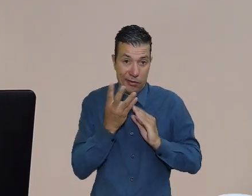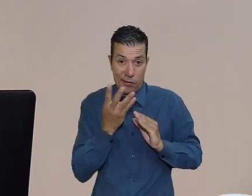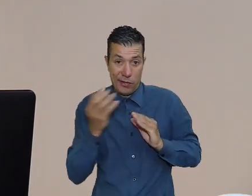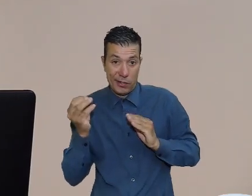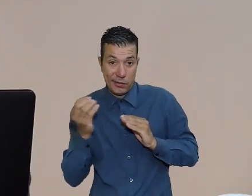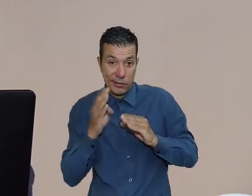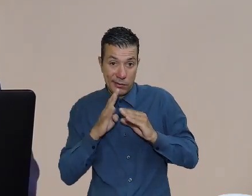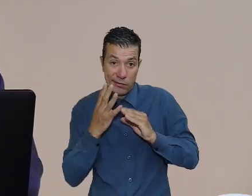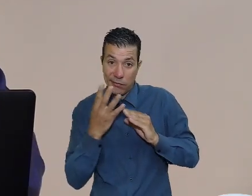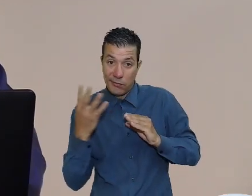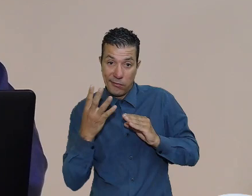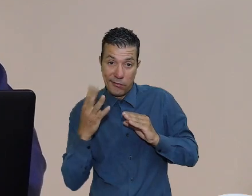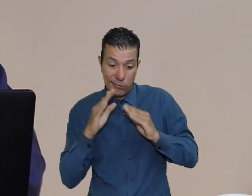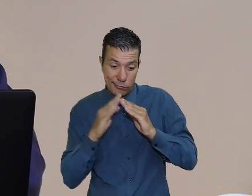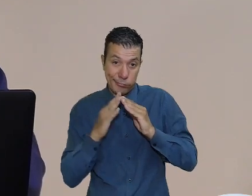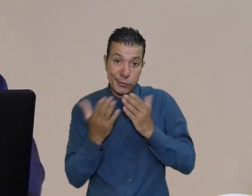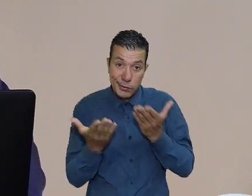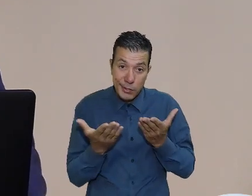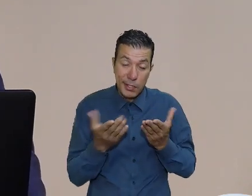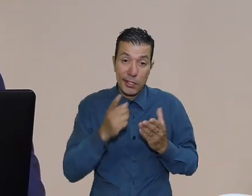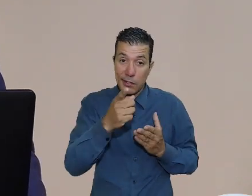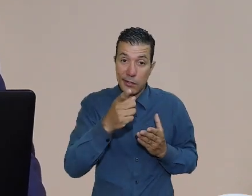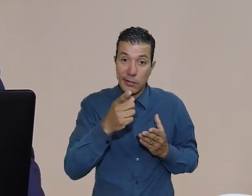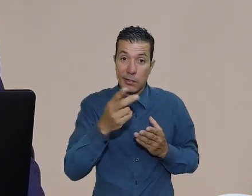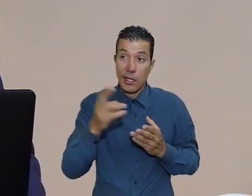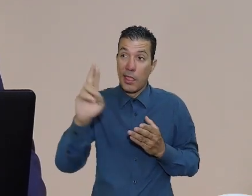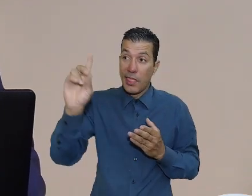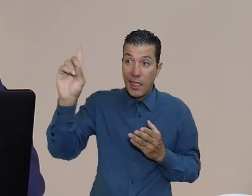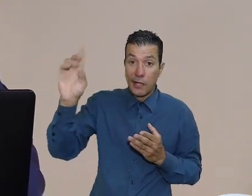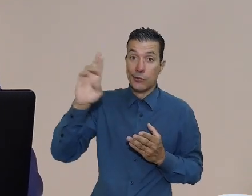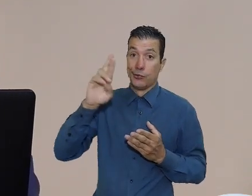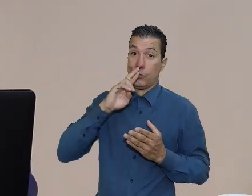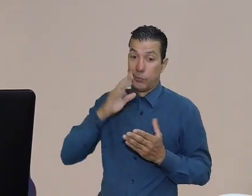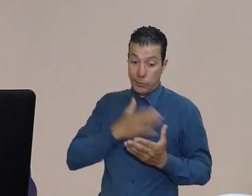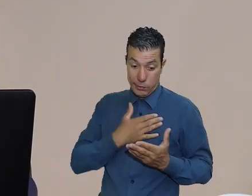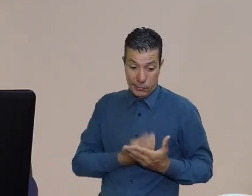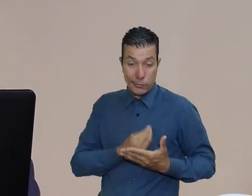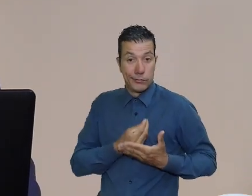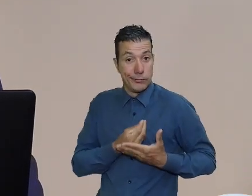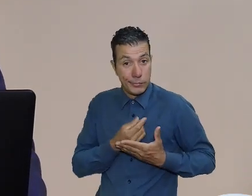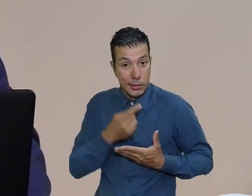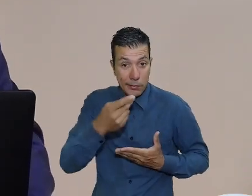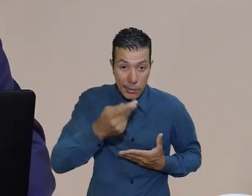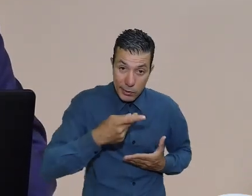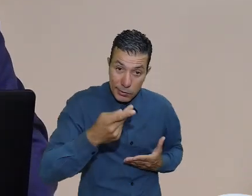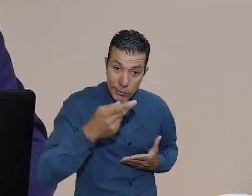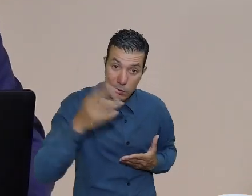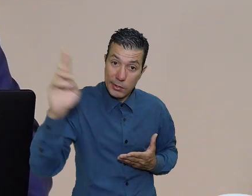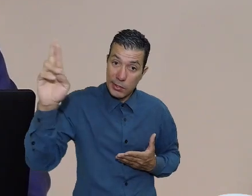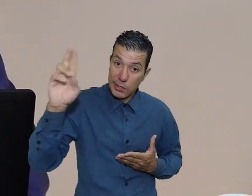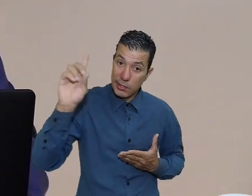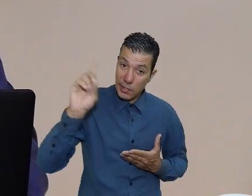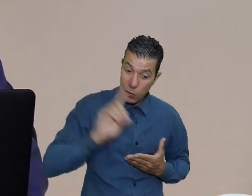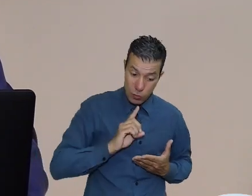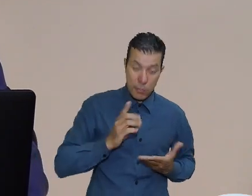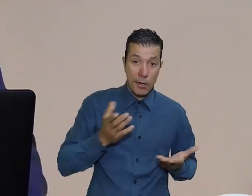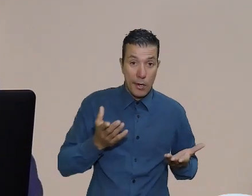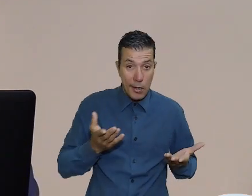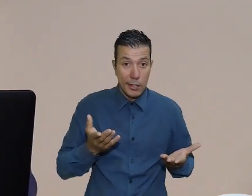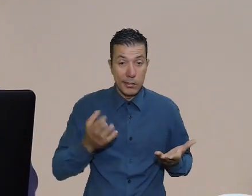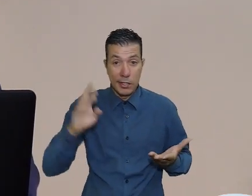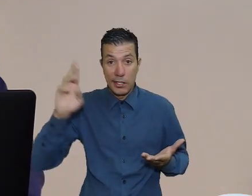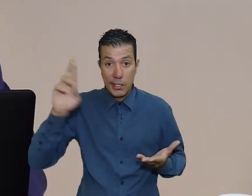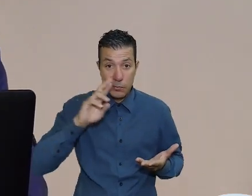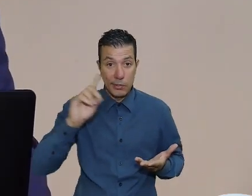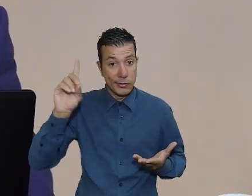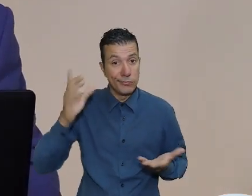lado. Deus, ele tem segurança, ele tem as respostas para a minha e para a sua vida nesse momento de incerteza. E é por isso que